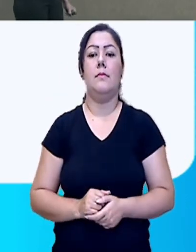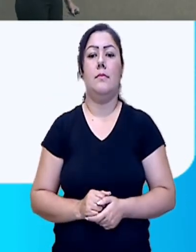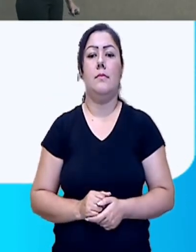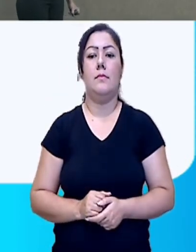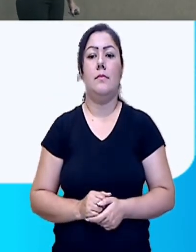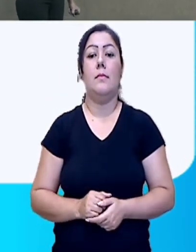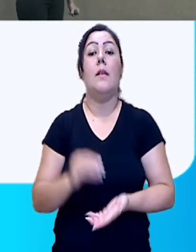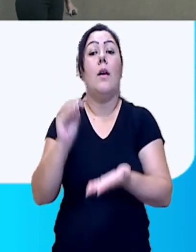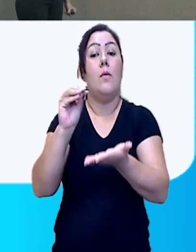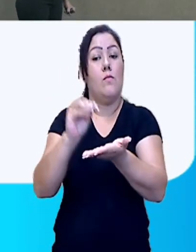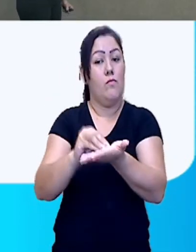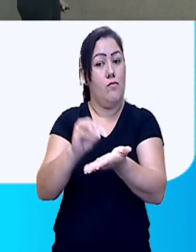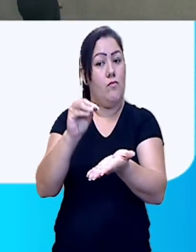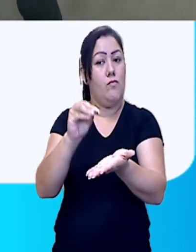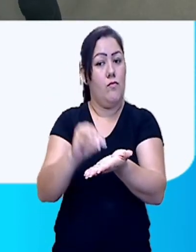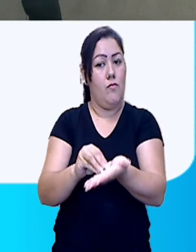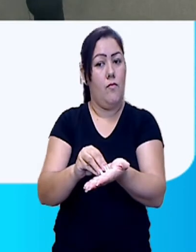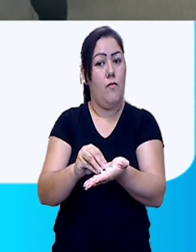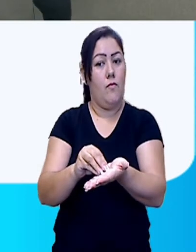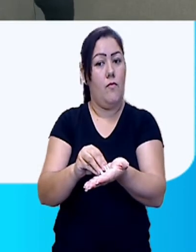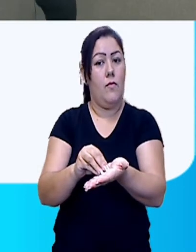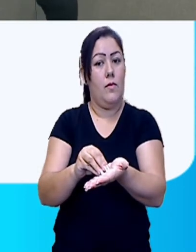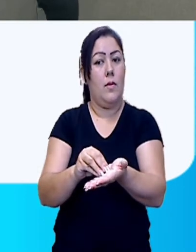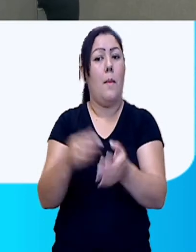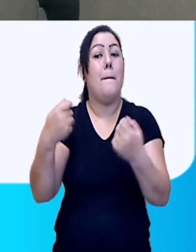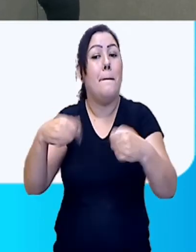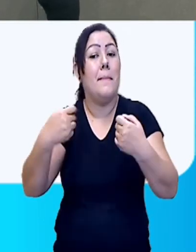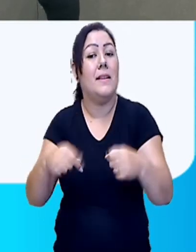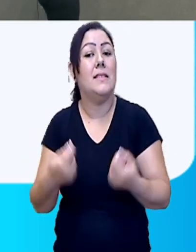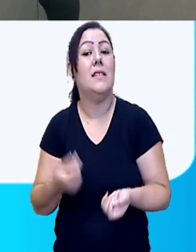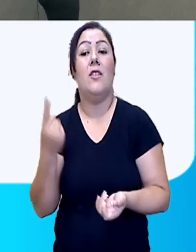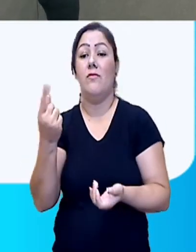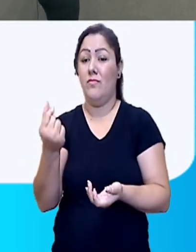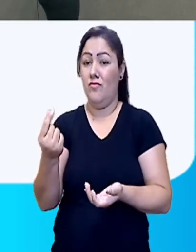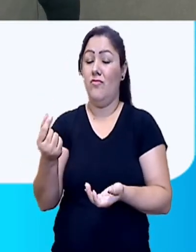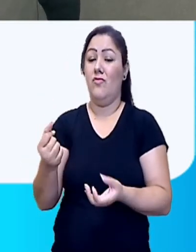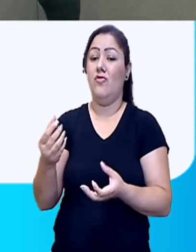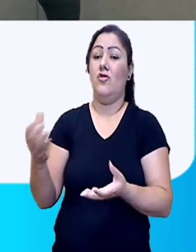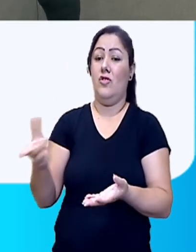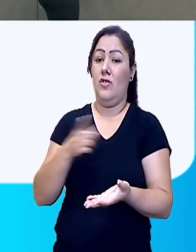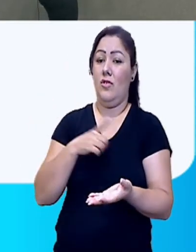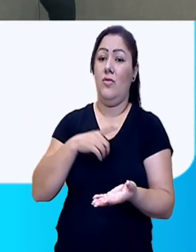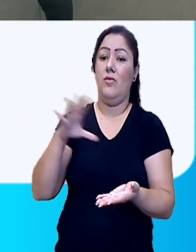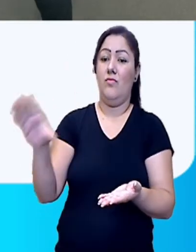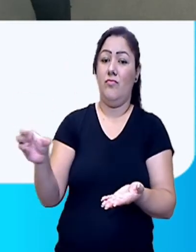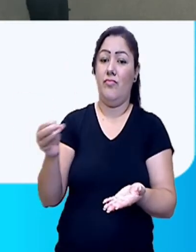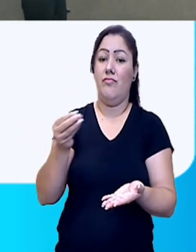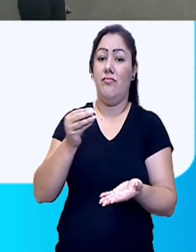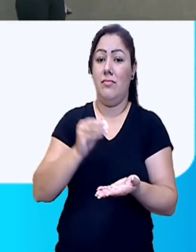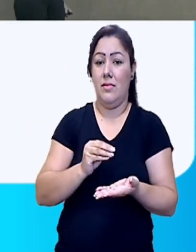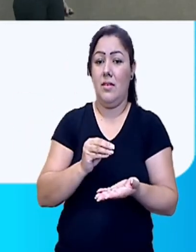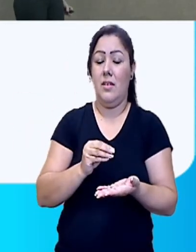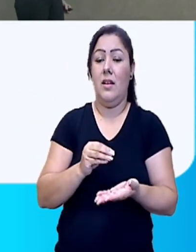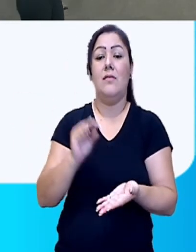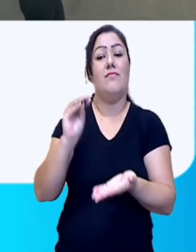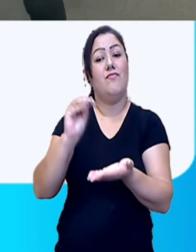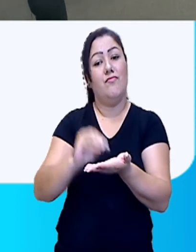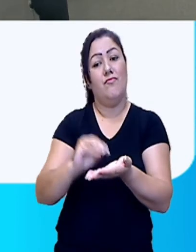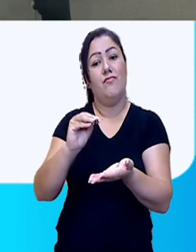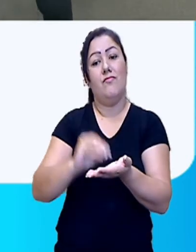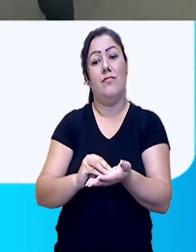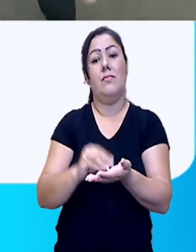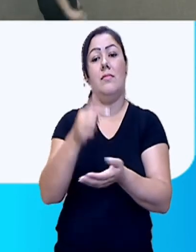ficou faltando para eles, né, para o valor que eles pretendiam juntar para a viagem, ficou